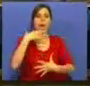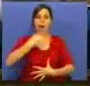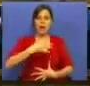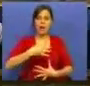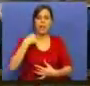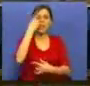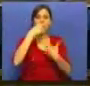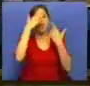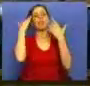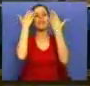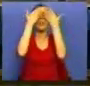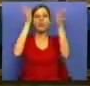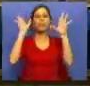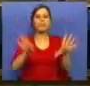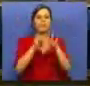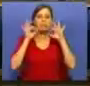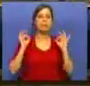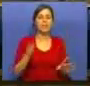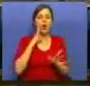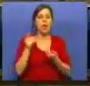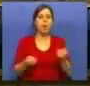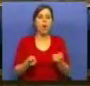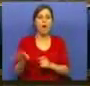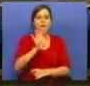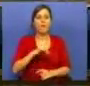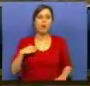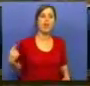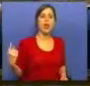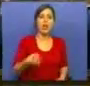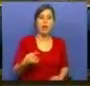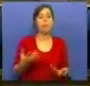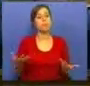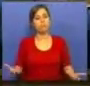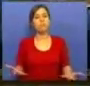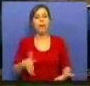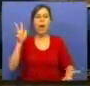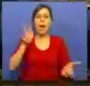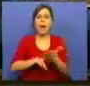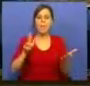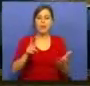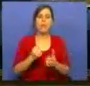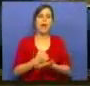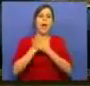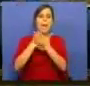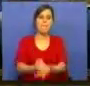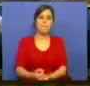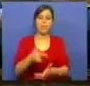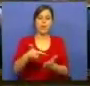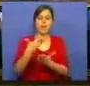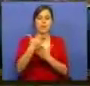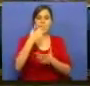crédito da democracia, tal como ela está organizada entre nós, então aprovem e apoiem